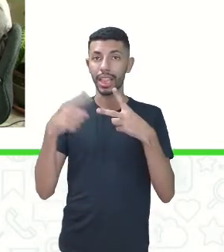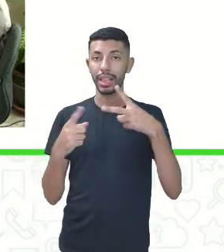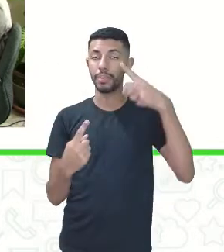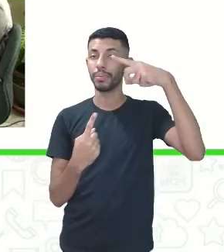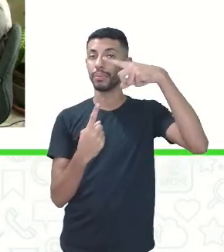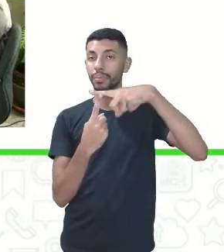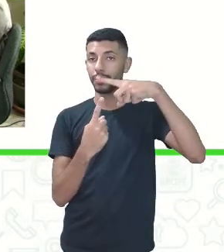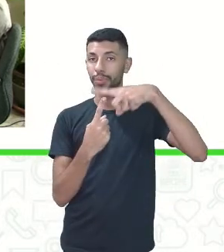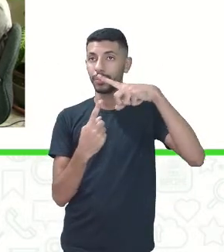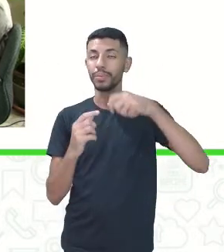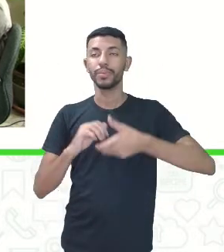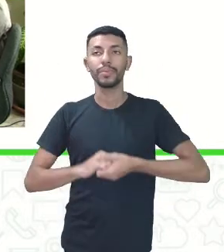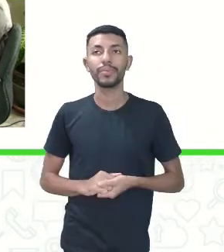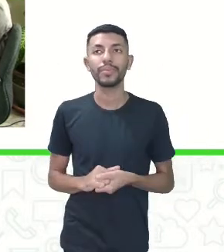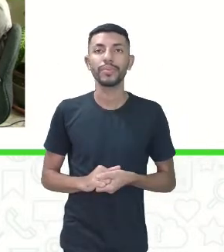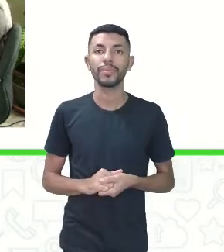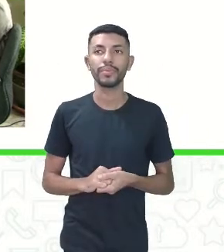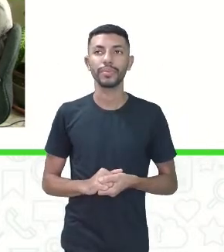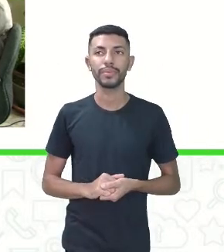leitura, tá bom?